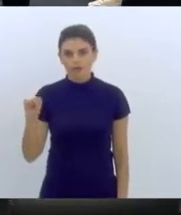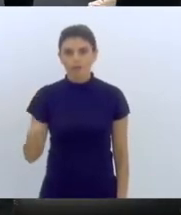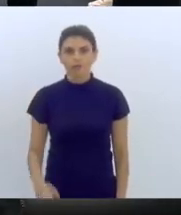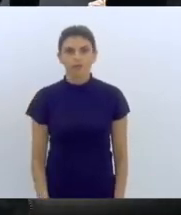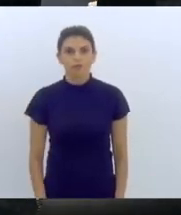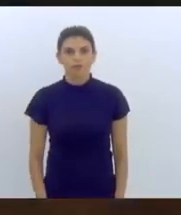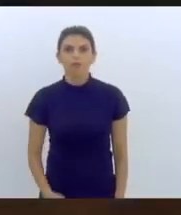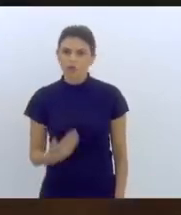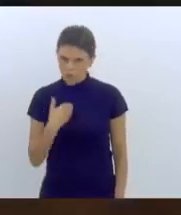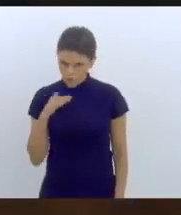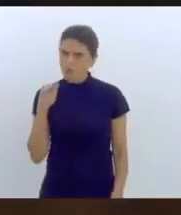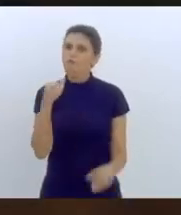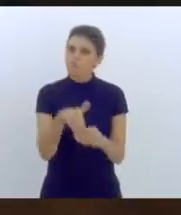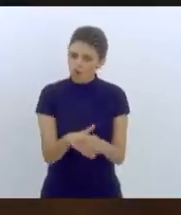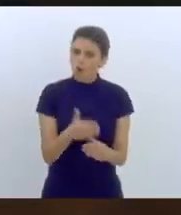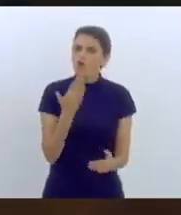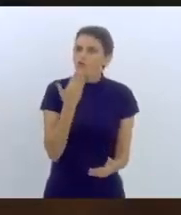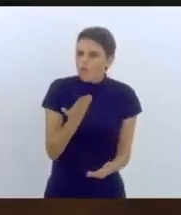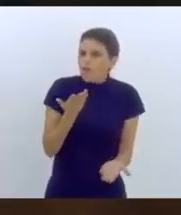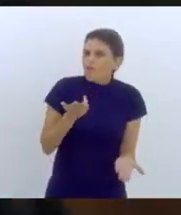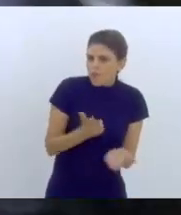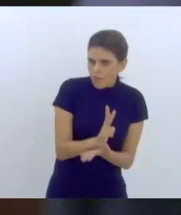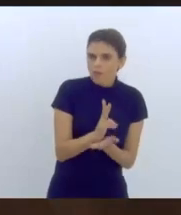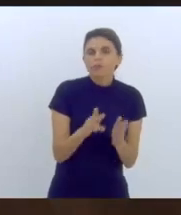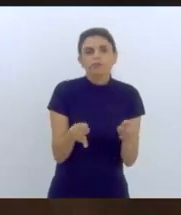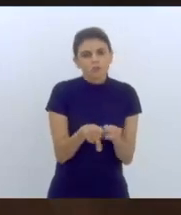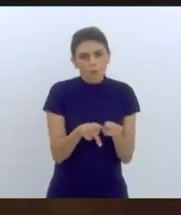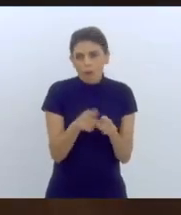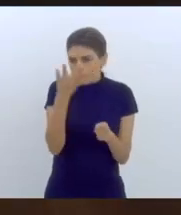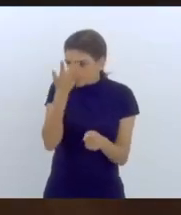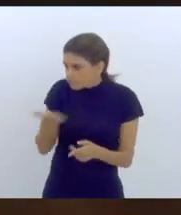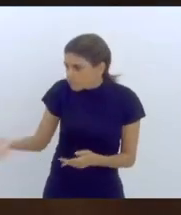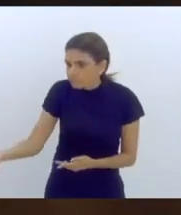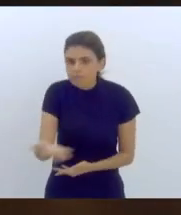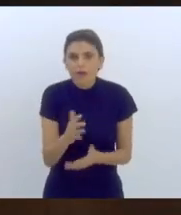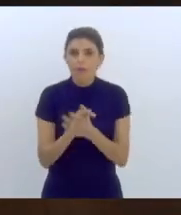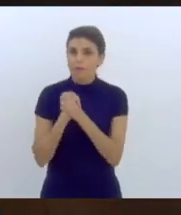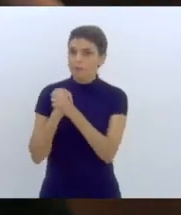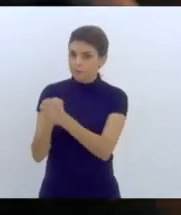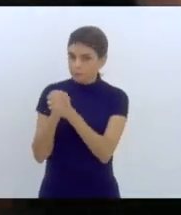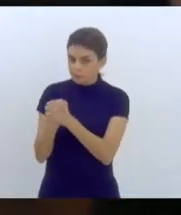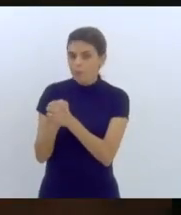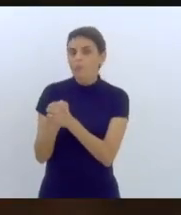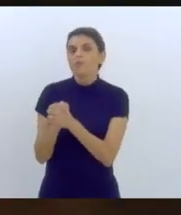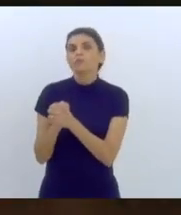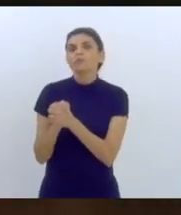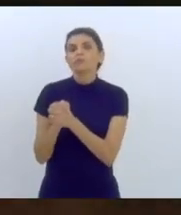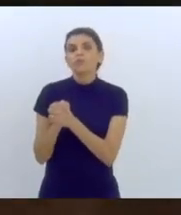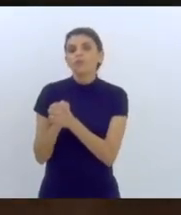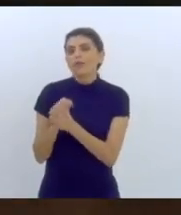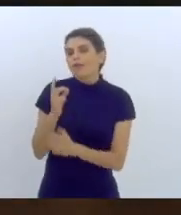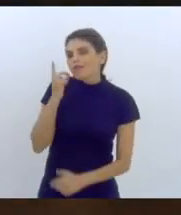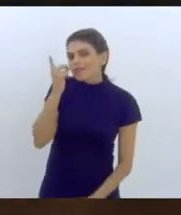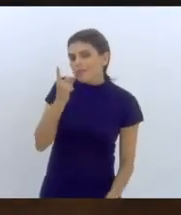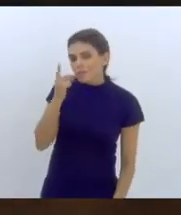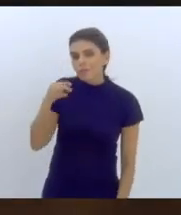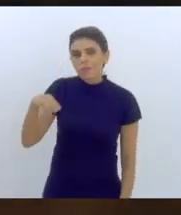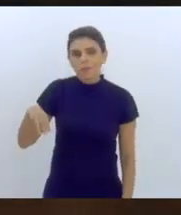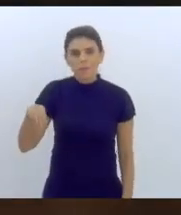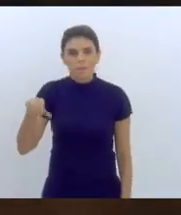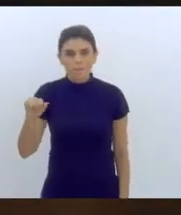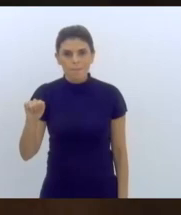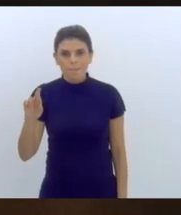Não só voto favorável, como também quero aqui, de antemão, parabenizar a deputada Marta Rocha pela proposta de lei,